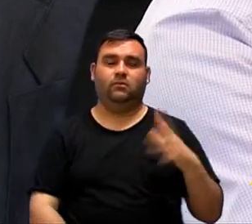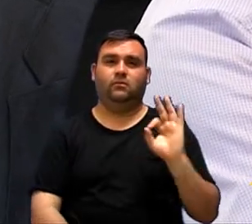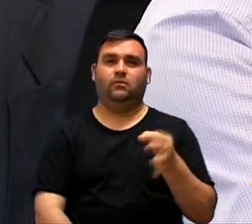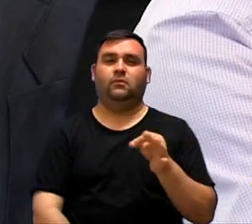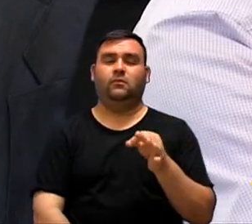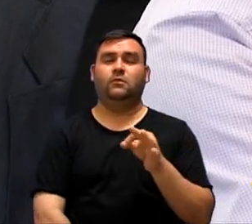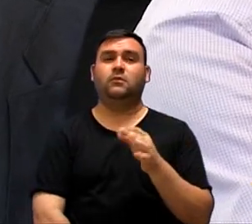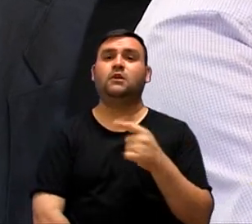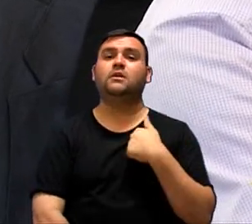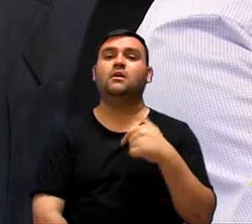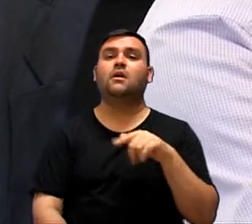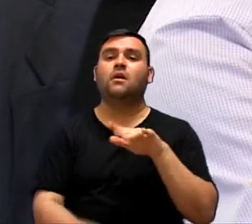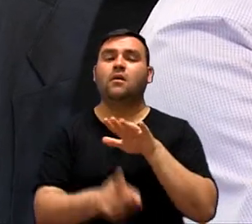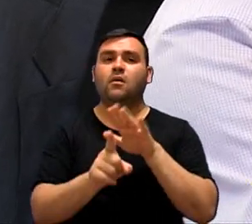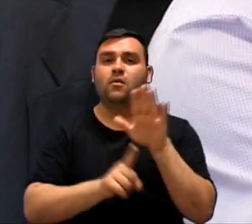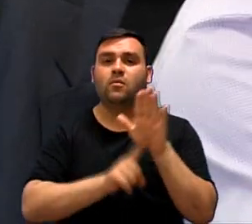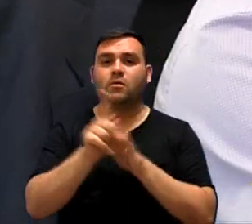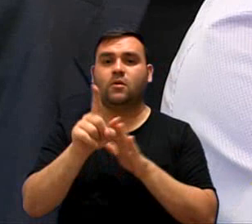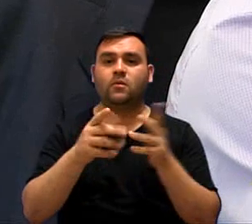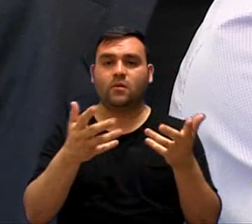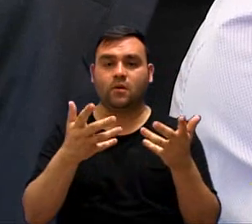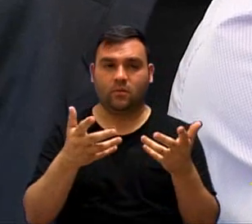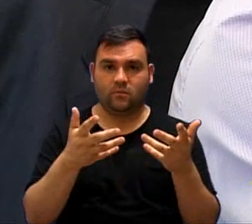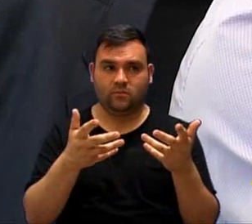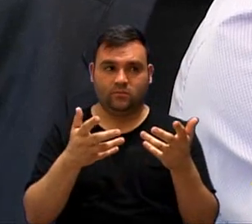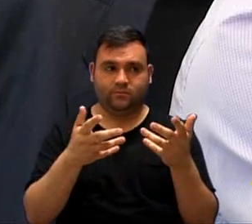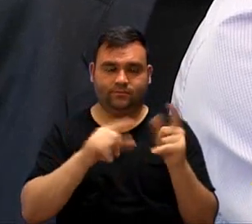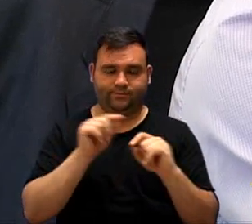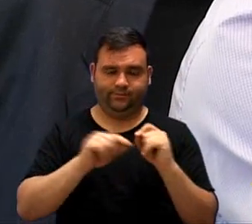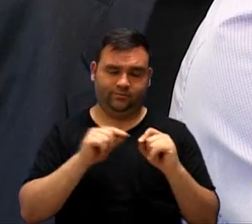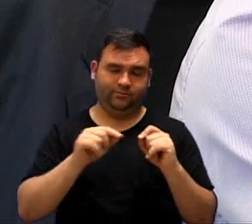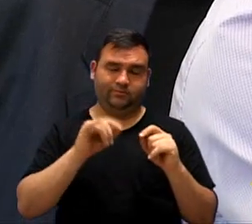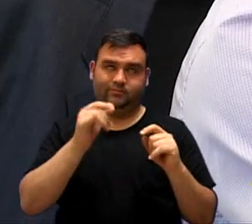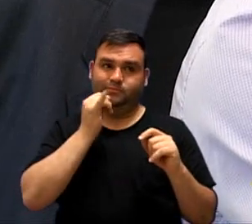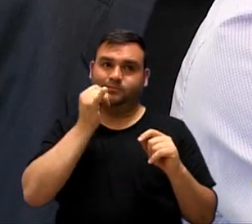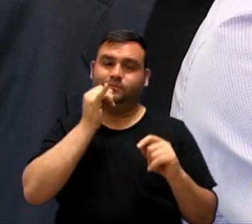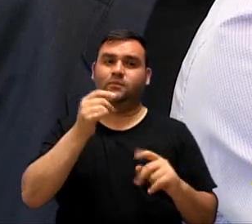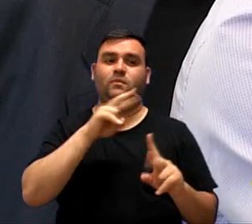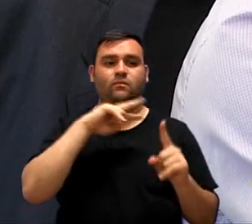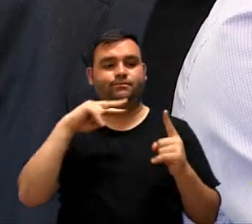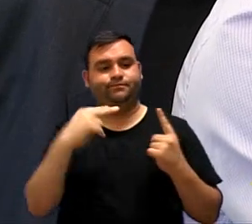Isso. Eu queria questionar, na verdade, é o seguinte. Do ponto de vista de